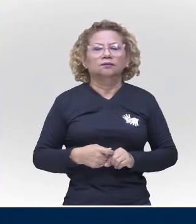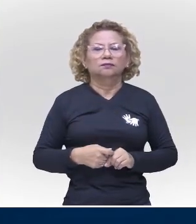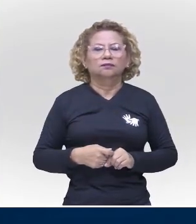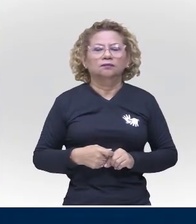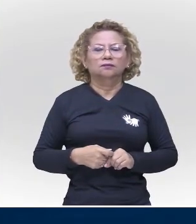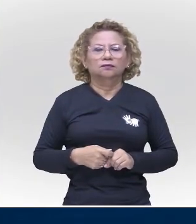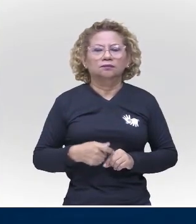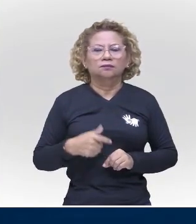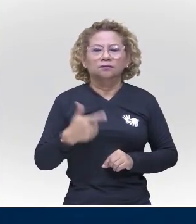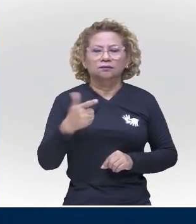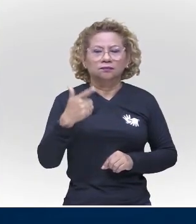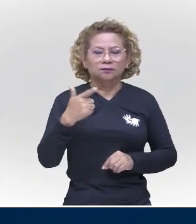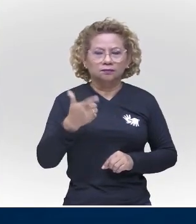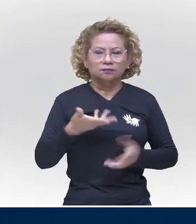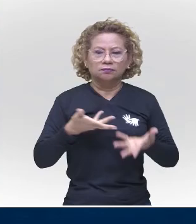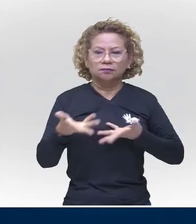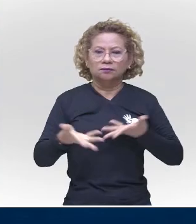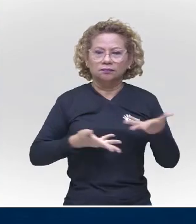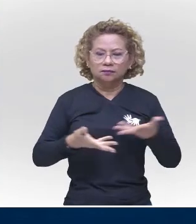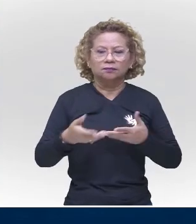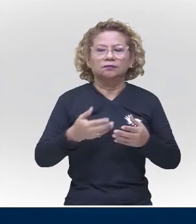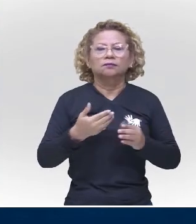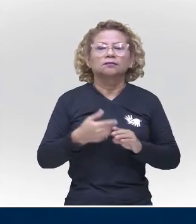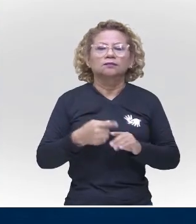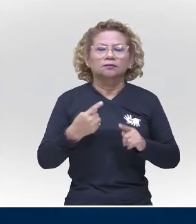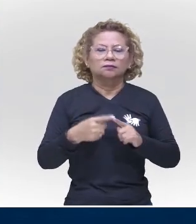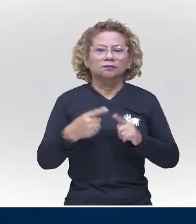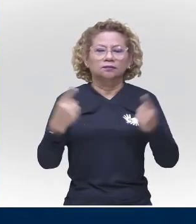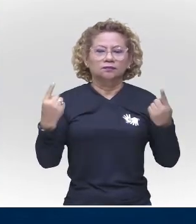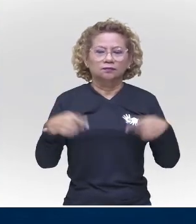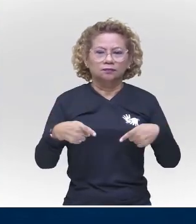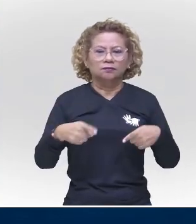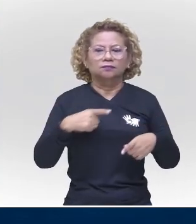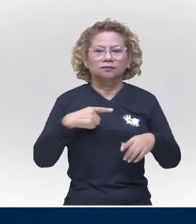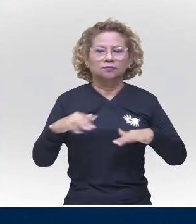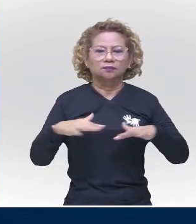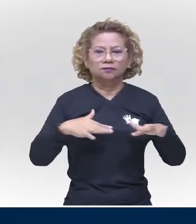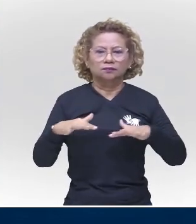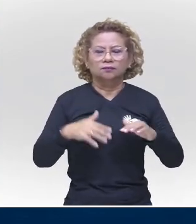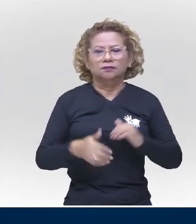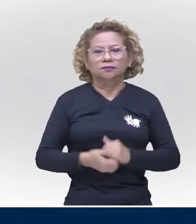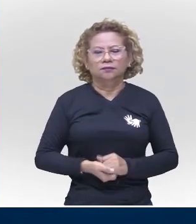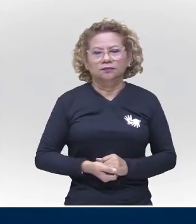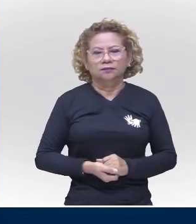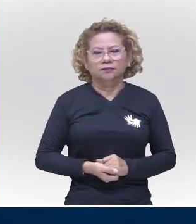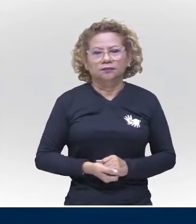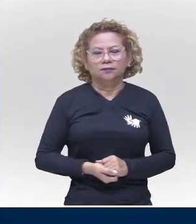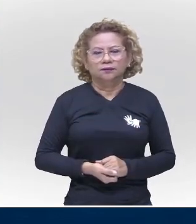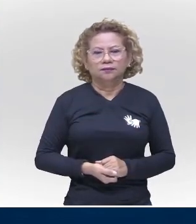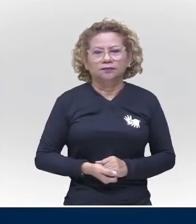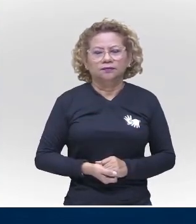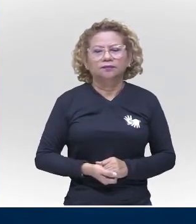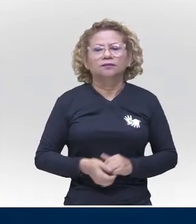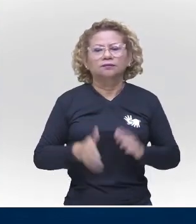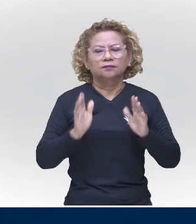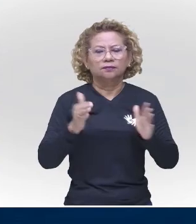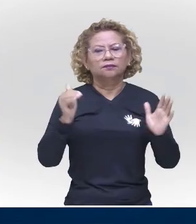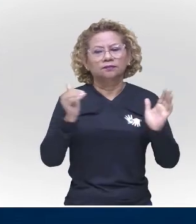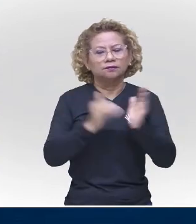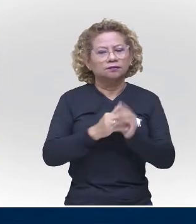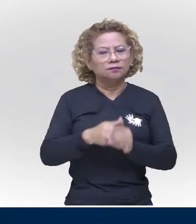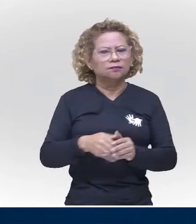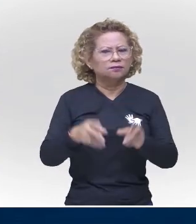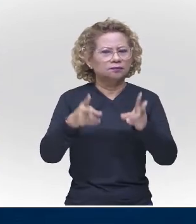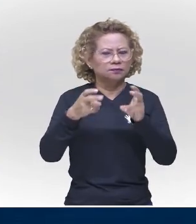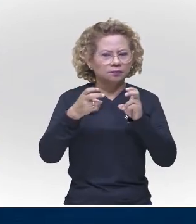né? Vocês podem ver aí pelas ações que eles fazem, pelos movimentos que eles fazem para alcançar a bola. E o último que nós vimos, o